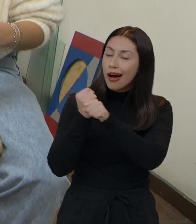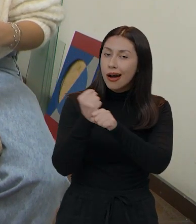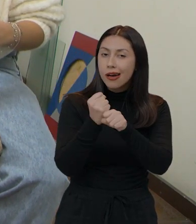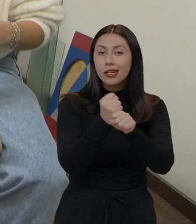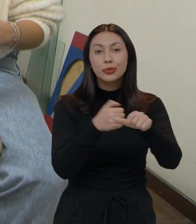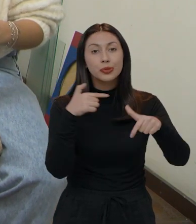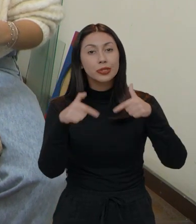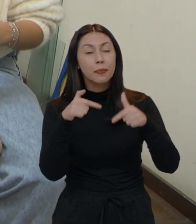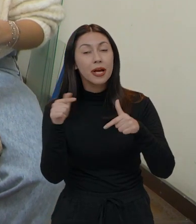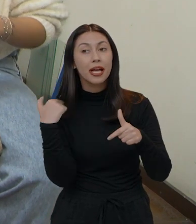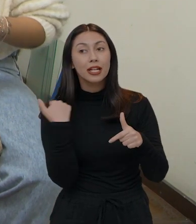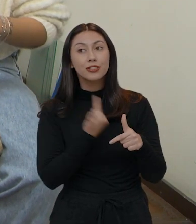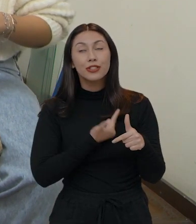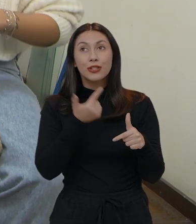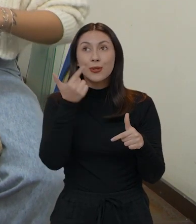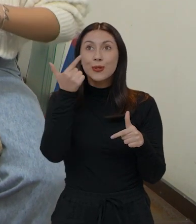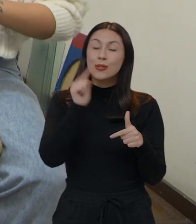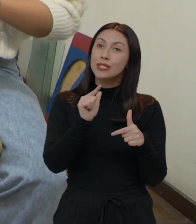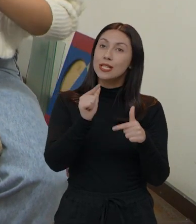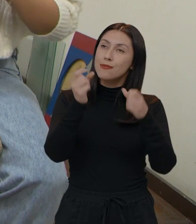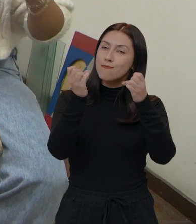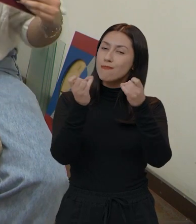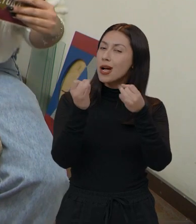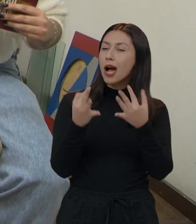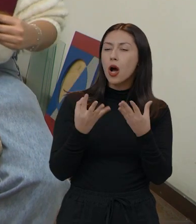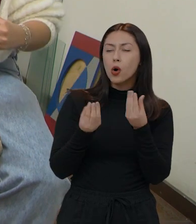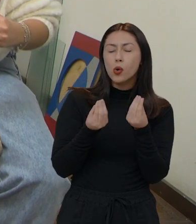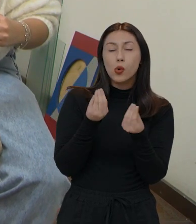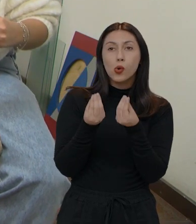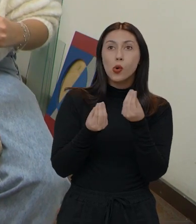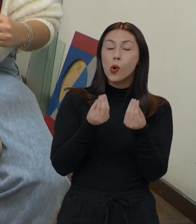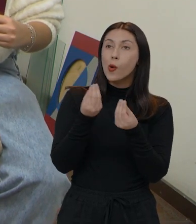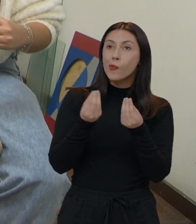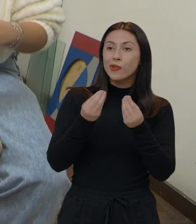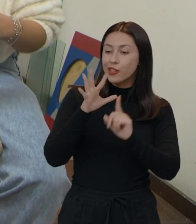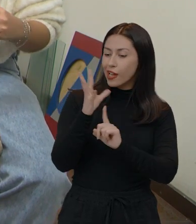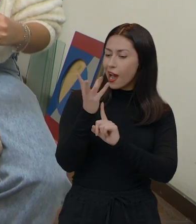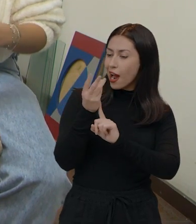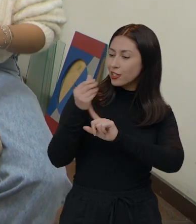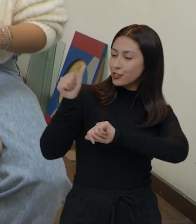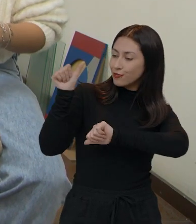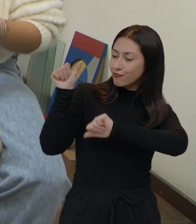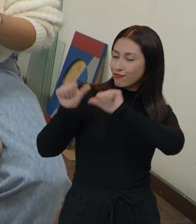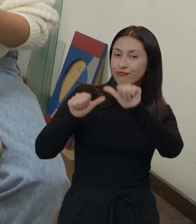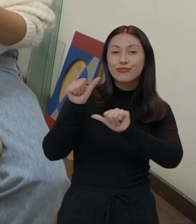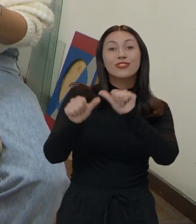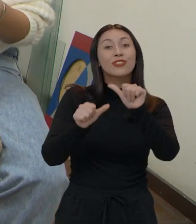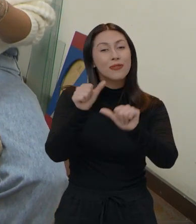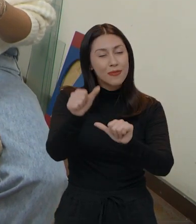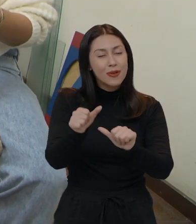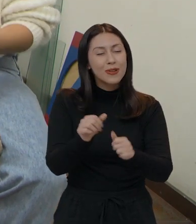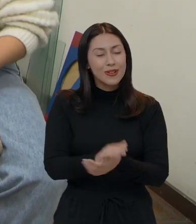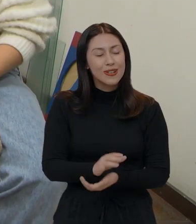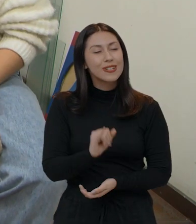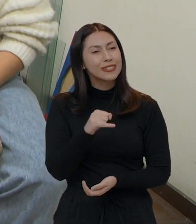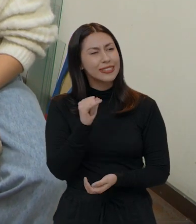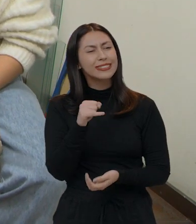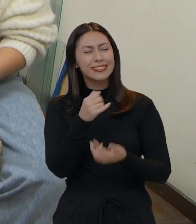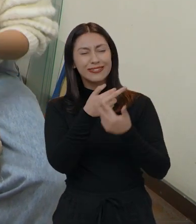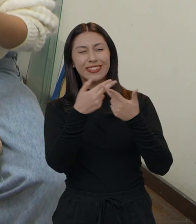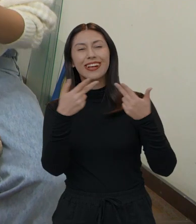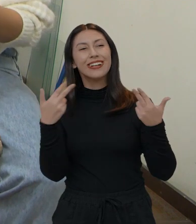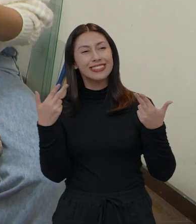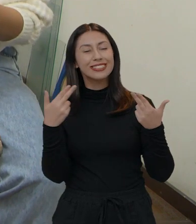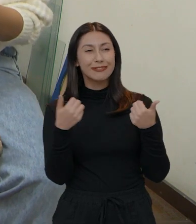acho que a gente vai conseguir falar bastante sobre a transformação que a arte, né, passou, sofreu esses anos todos. Com certeza. Durante todo esse tempo, né?